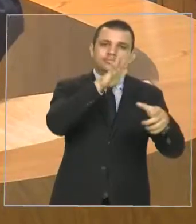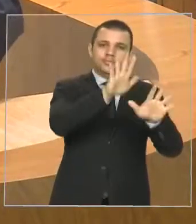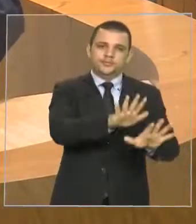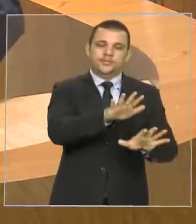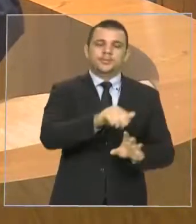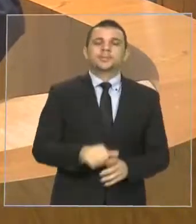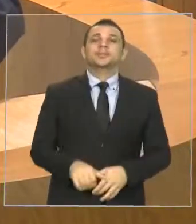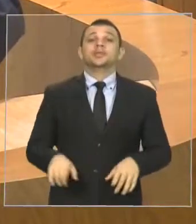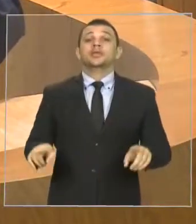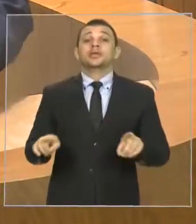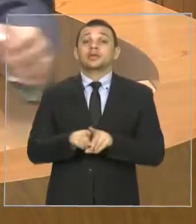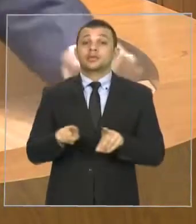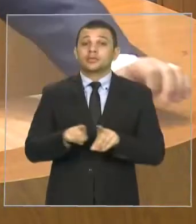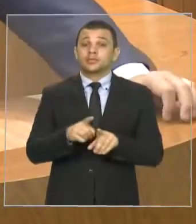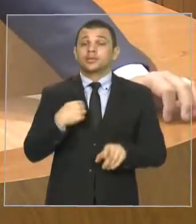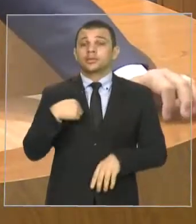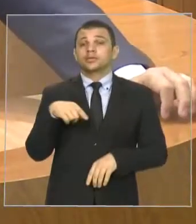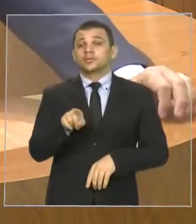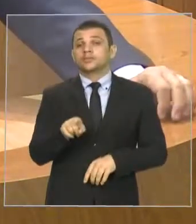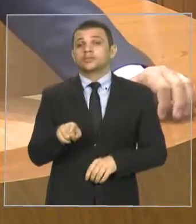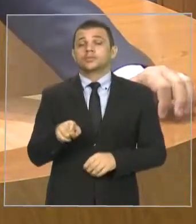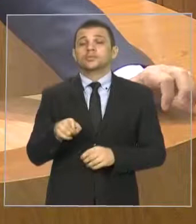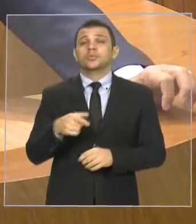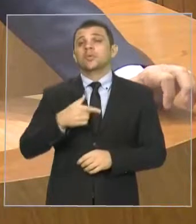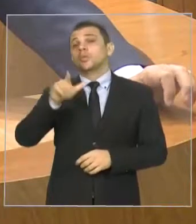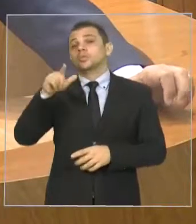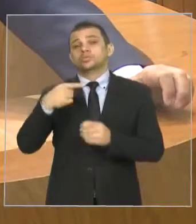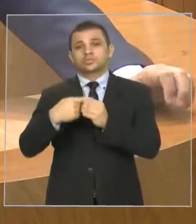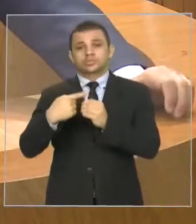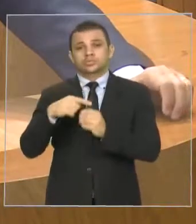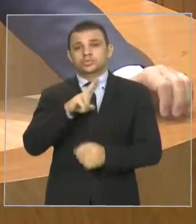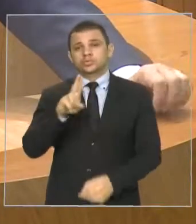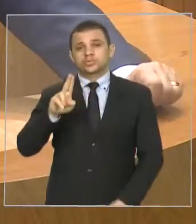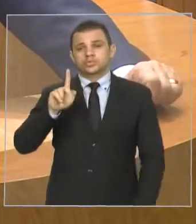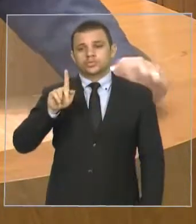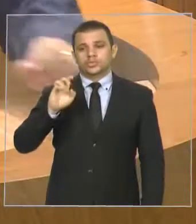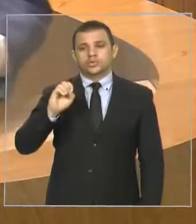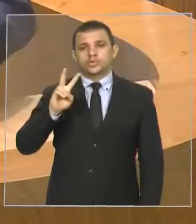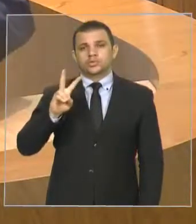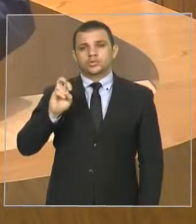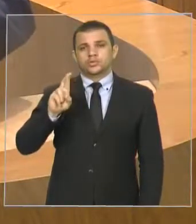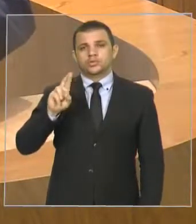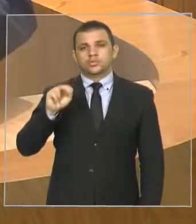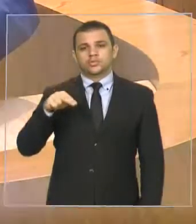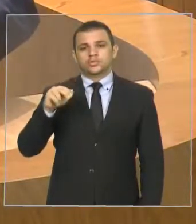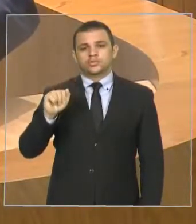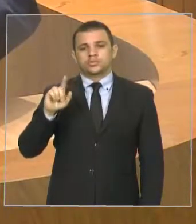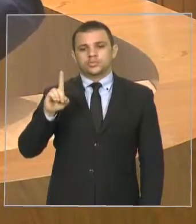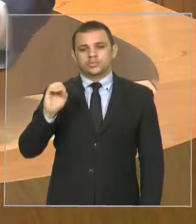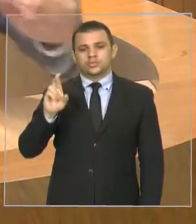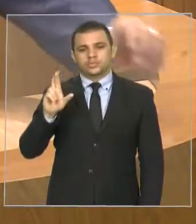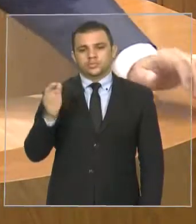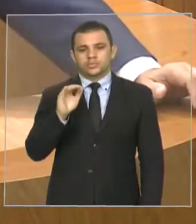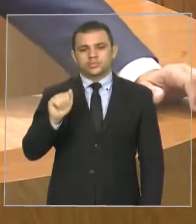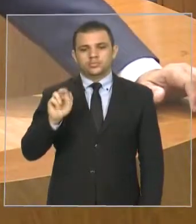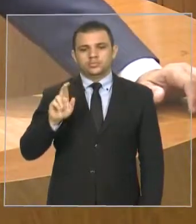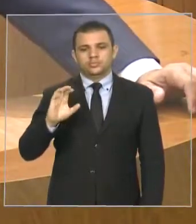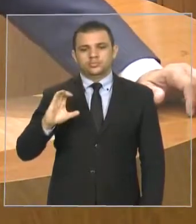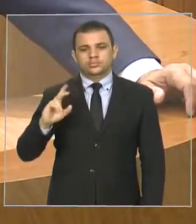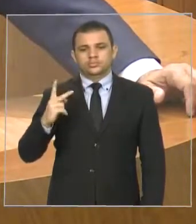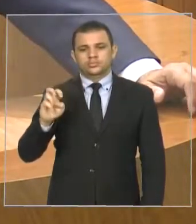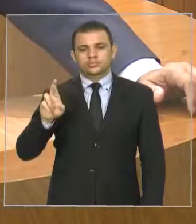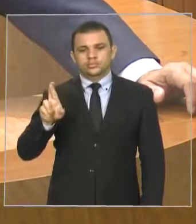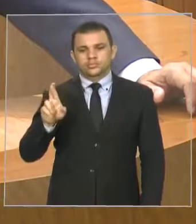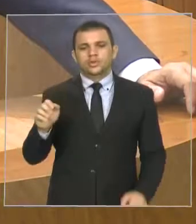dos blocos na cidade o governador viaja acompanhado da prefeita jesus do ex-prefeito missiva do presidente da câmara joão